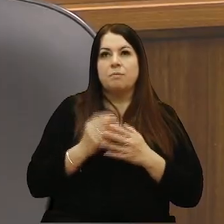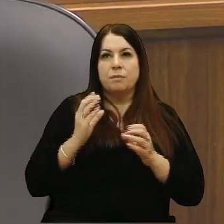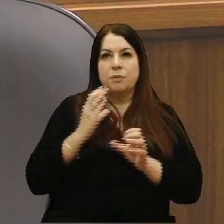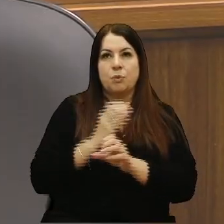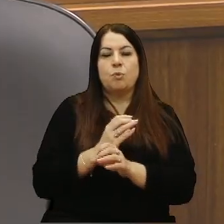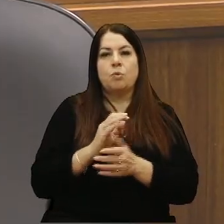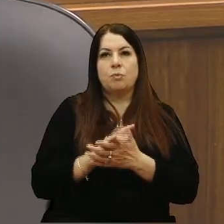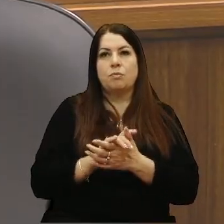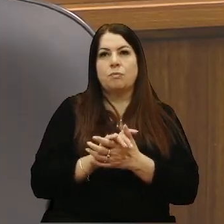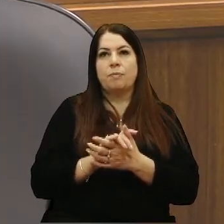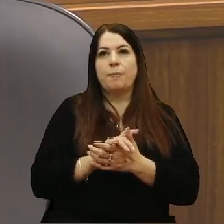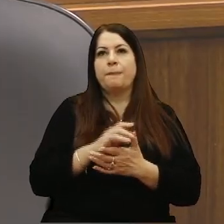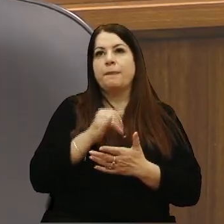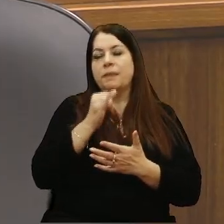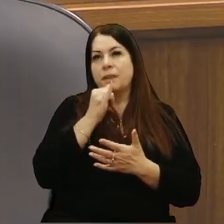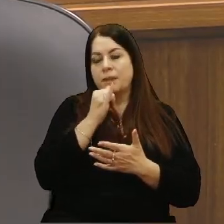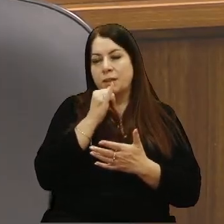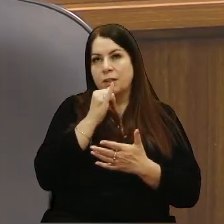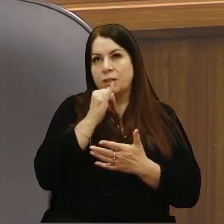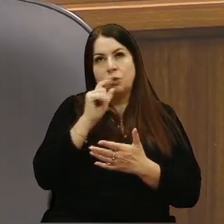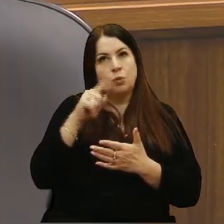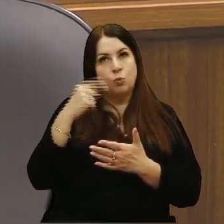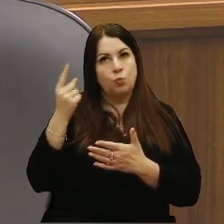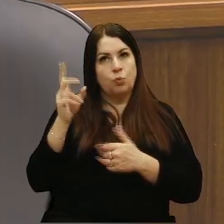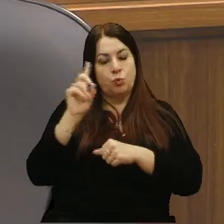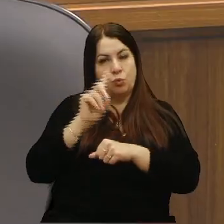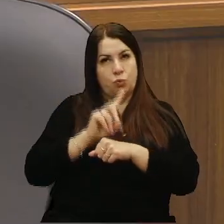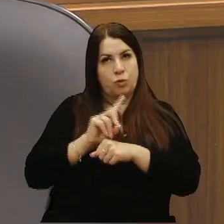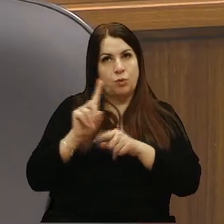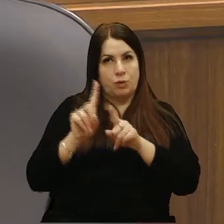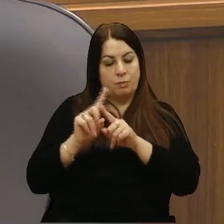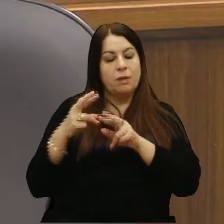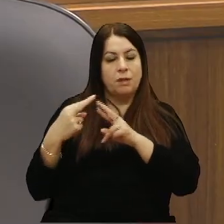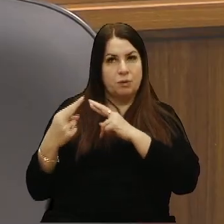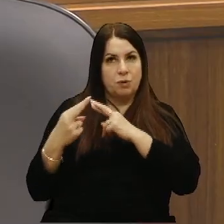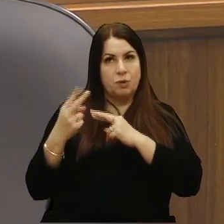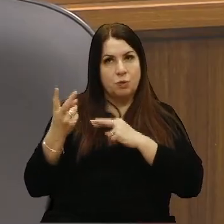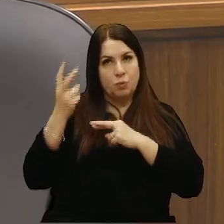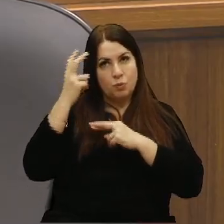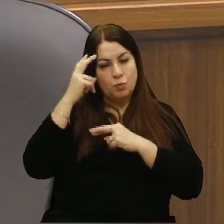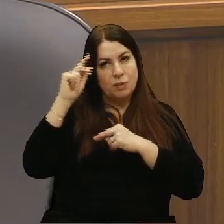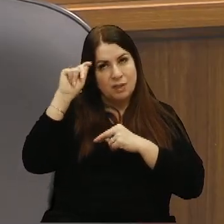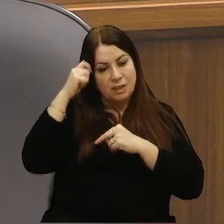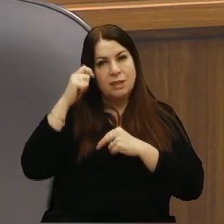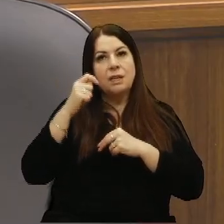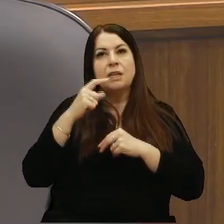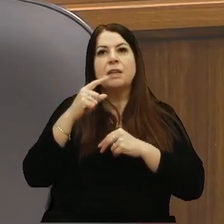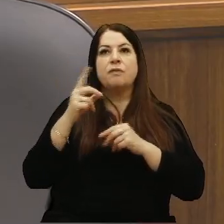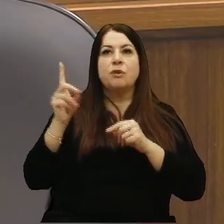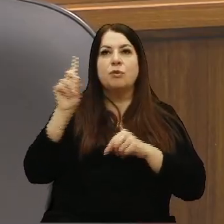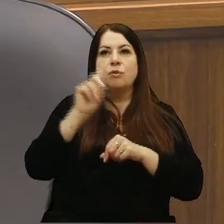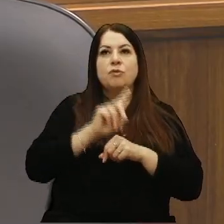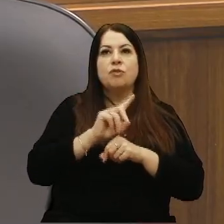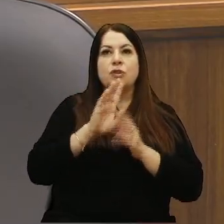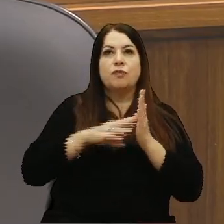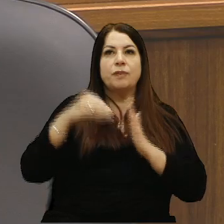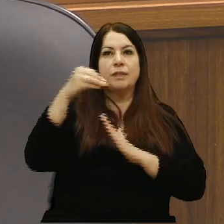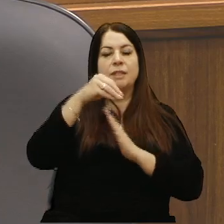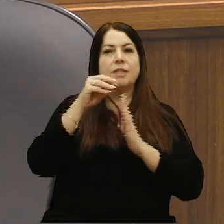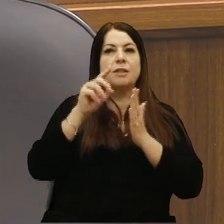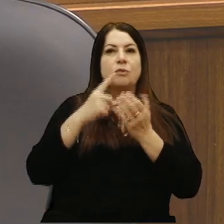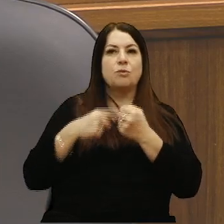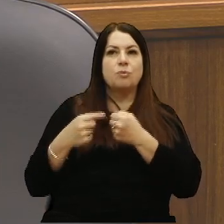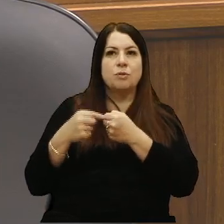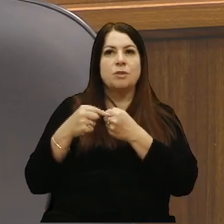concluir, o exemplo de outra data, também relacionada à cultura negra, que virou uma data no calendário oficial do